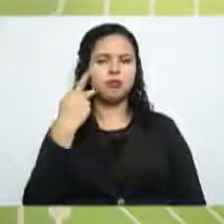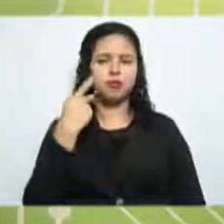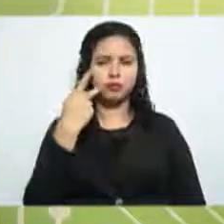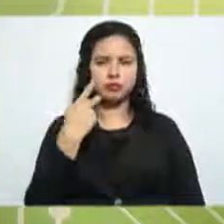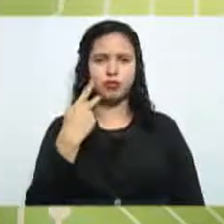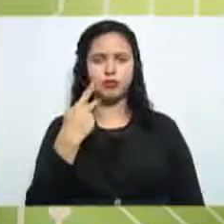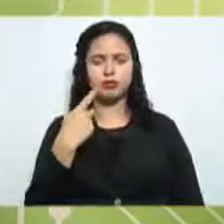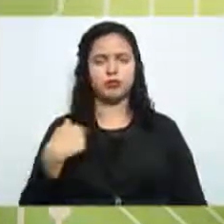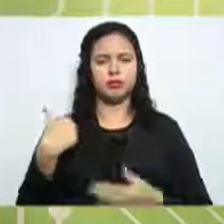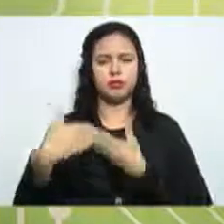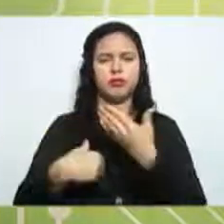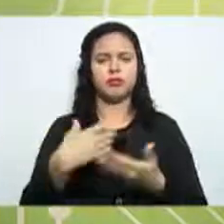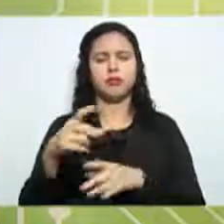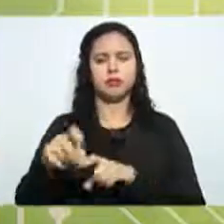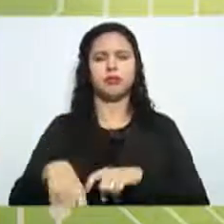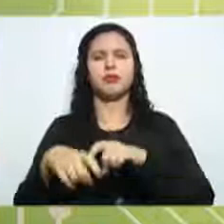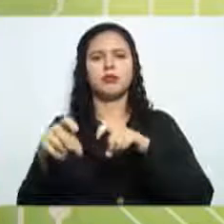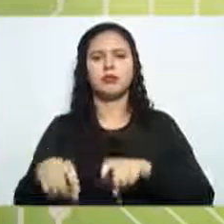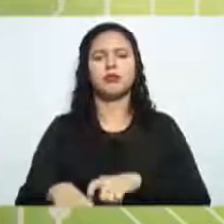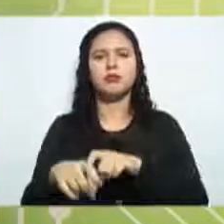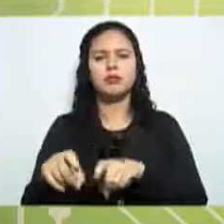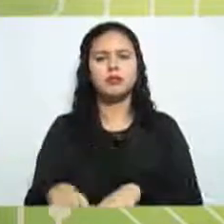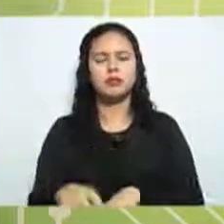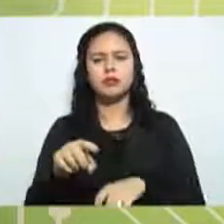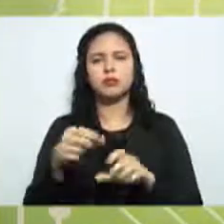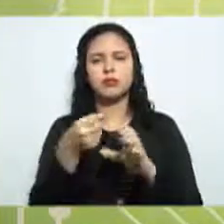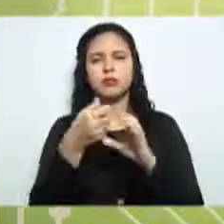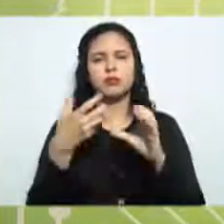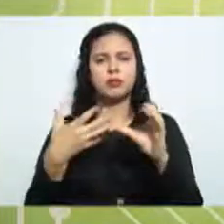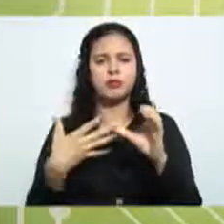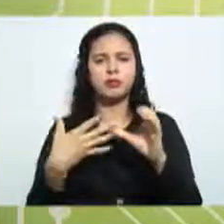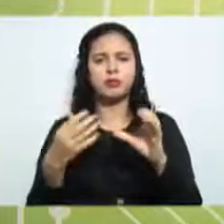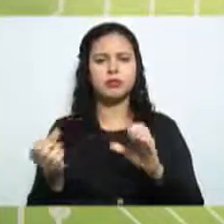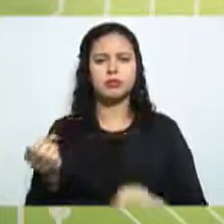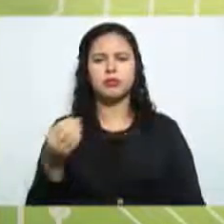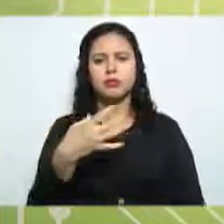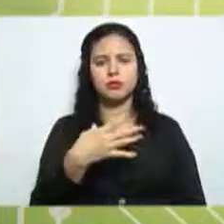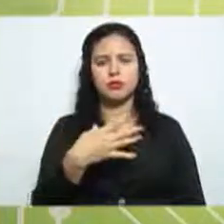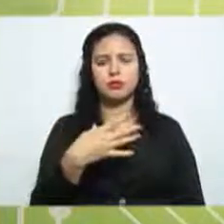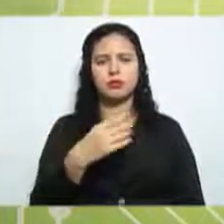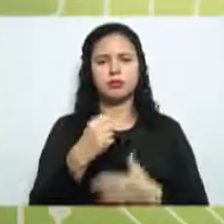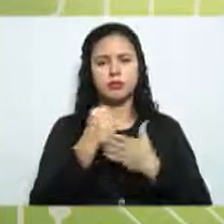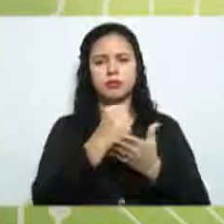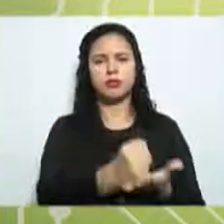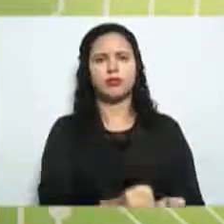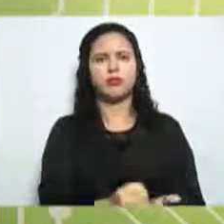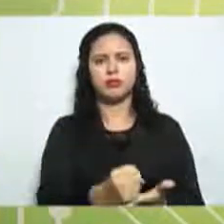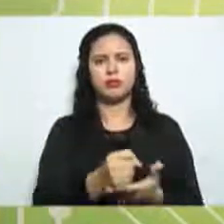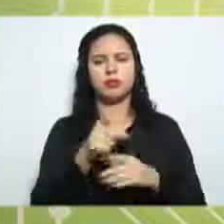de agricultura que dá tanto essa característica atual de vocação para a agricultura que o nosso estado